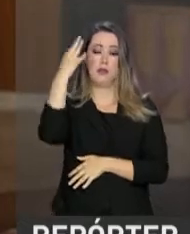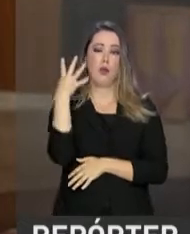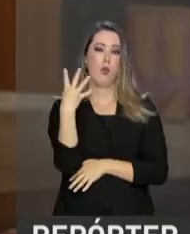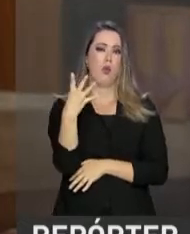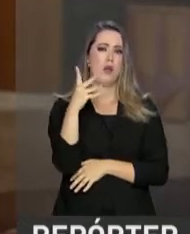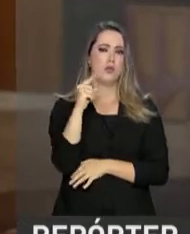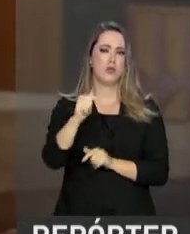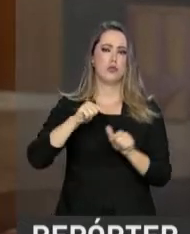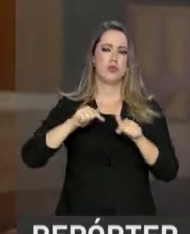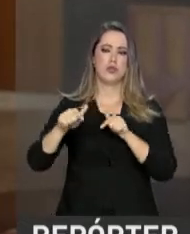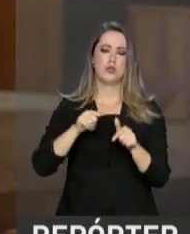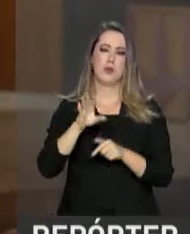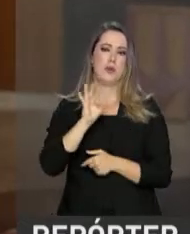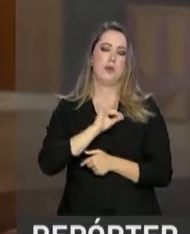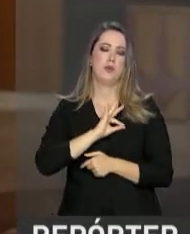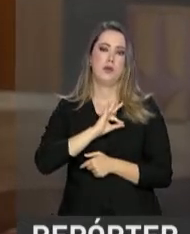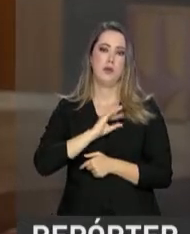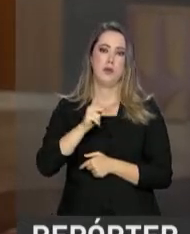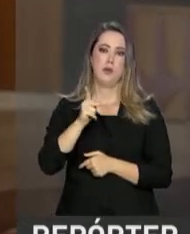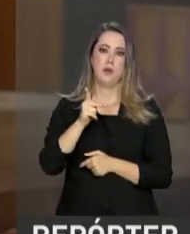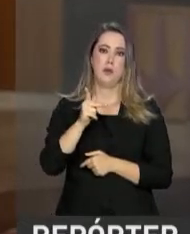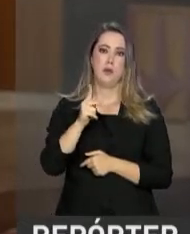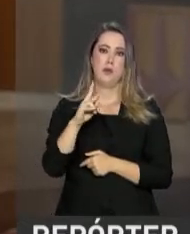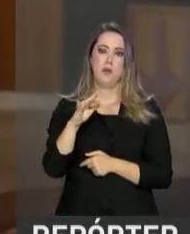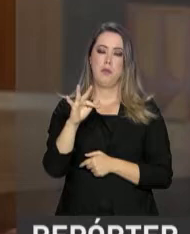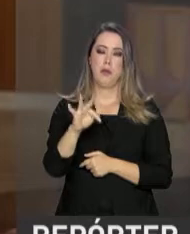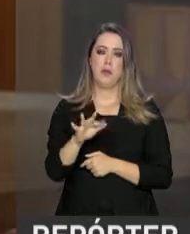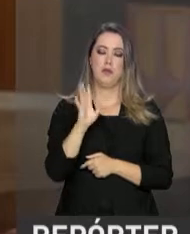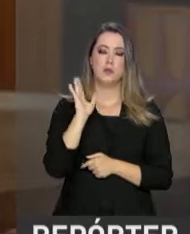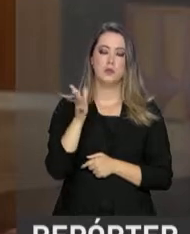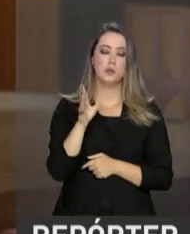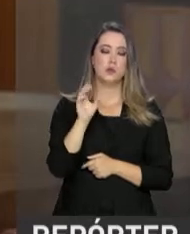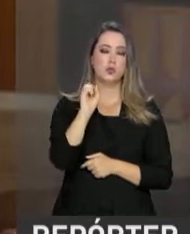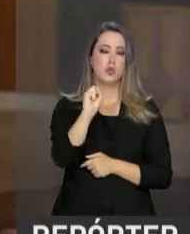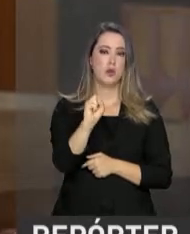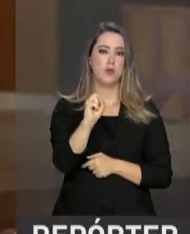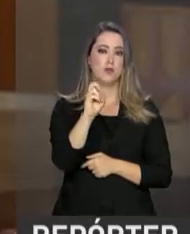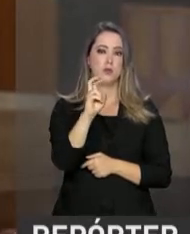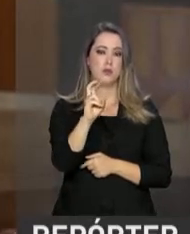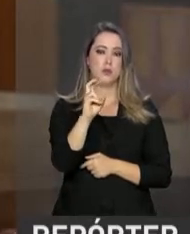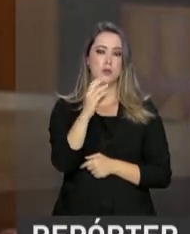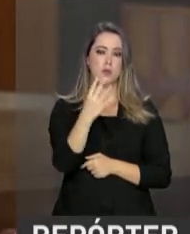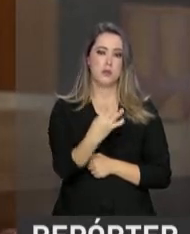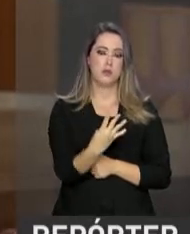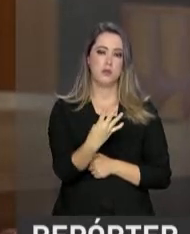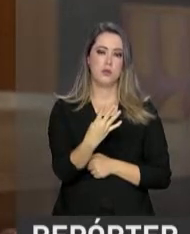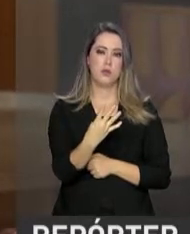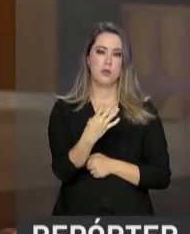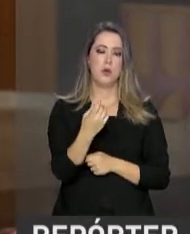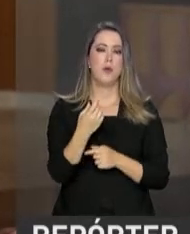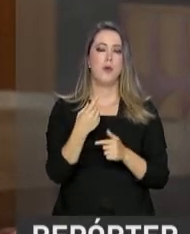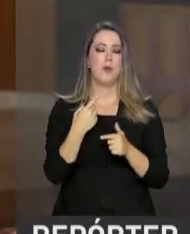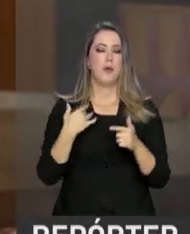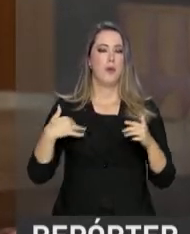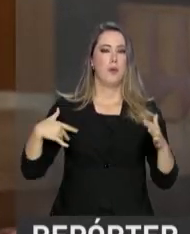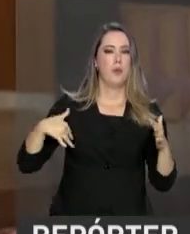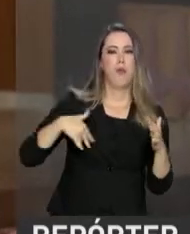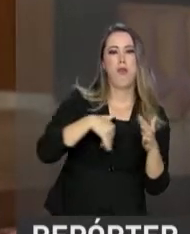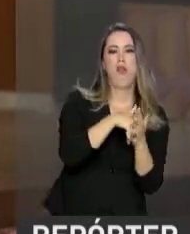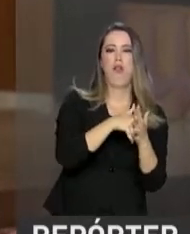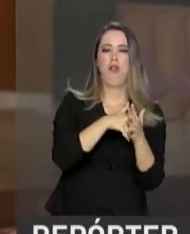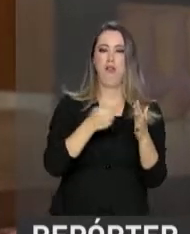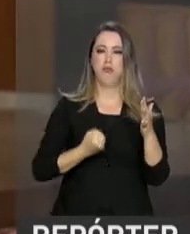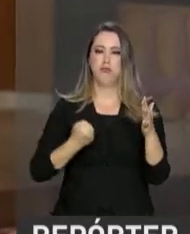da operação a polícia rodoviária federal contabilizou 854 acidentes contra mais de